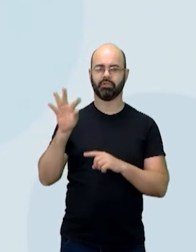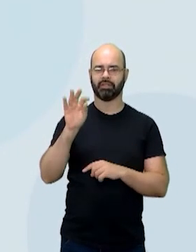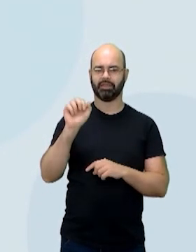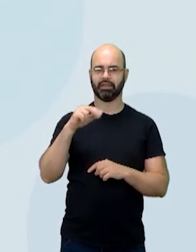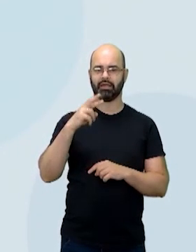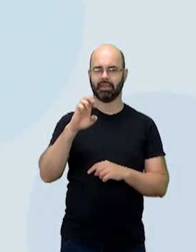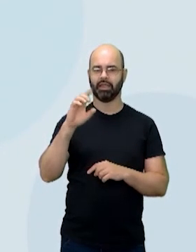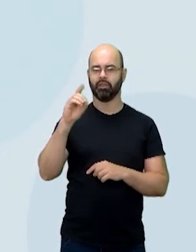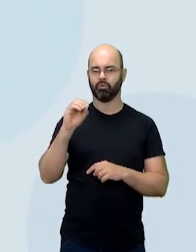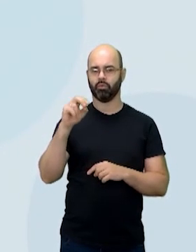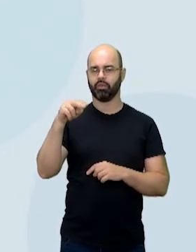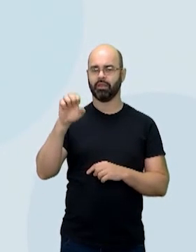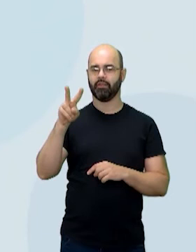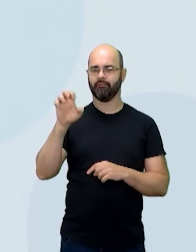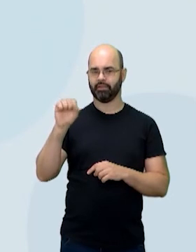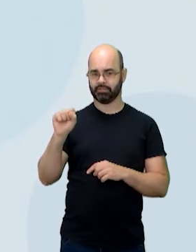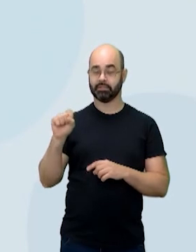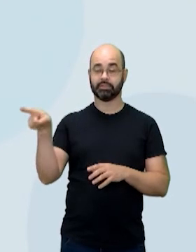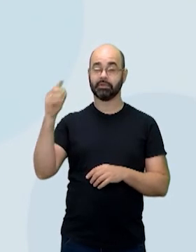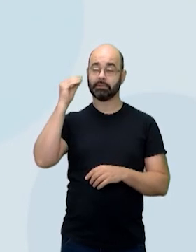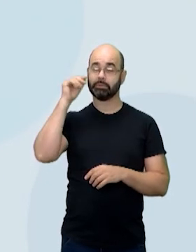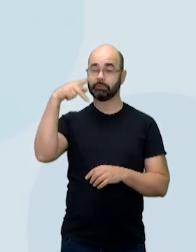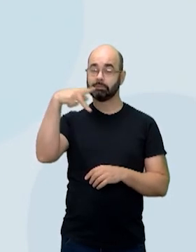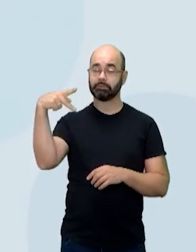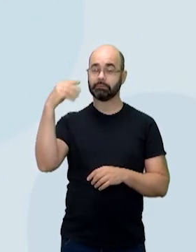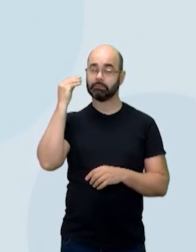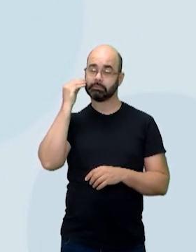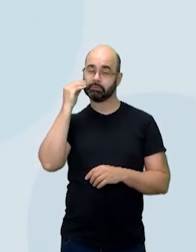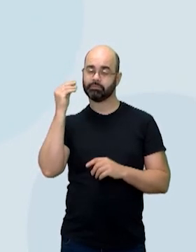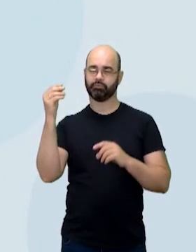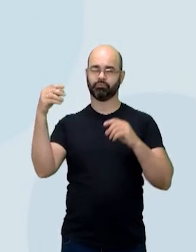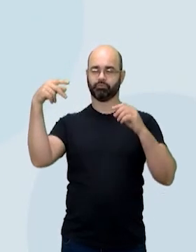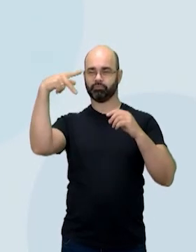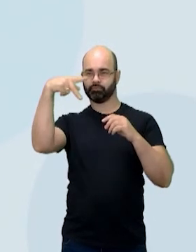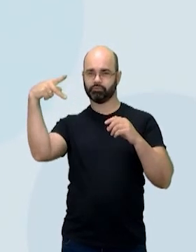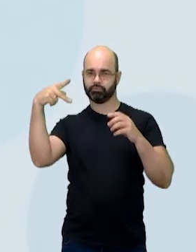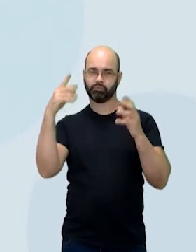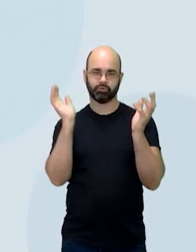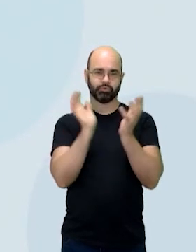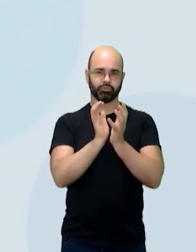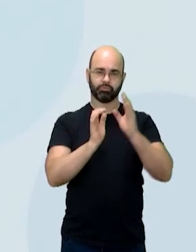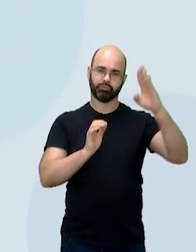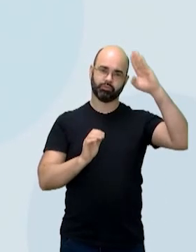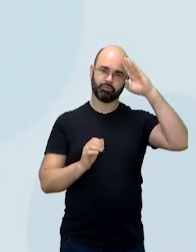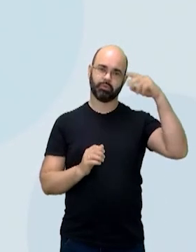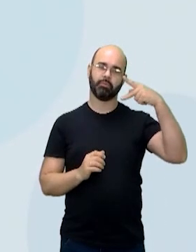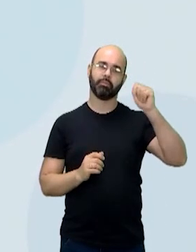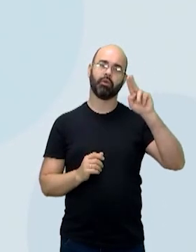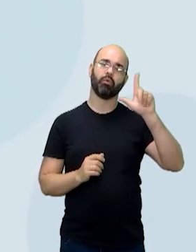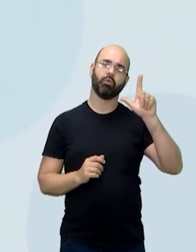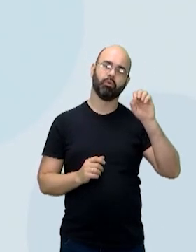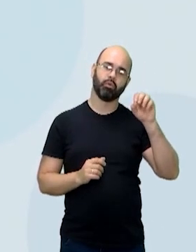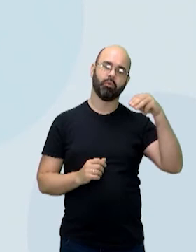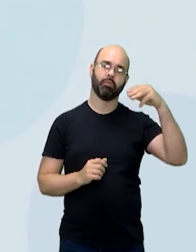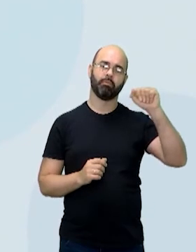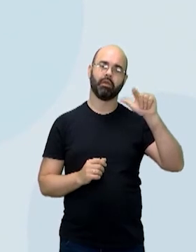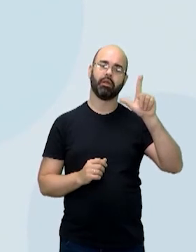Neves, que foi lançado à presidência para concorrer com o candidato dos militares, que era o Paulo Maluf.